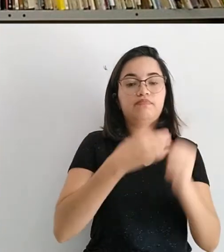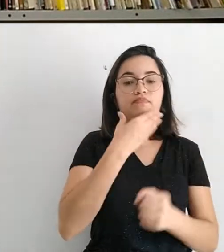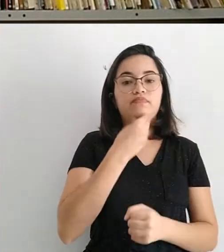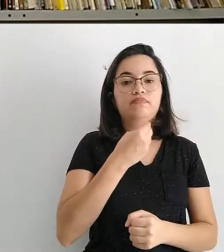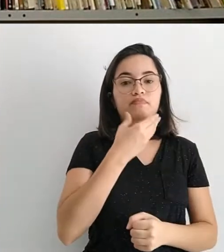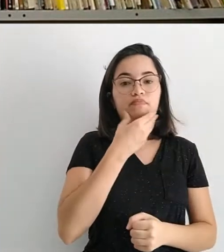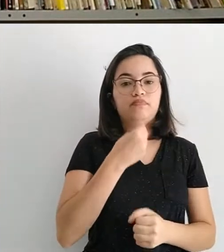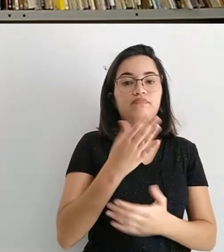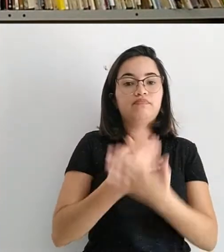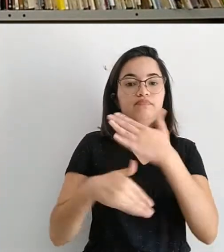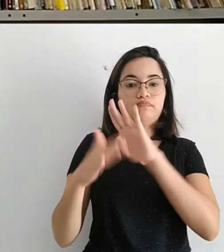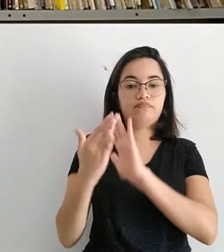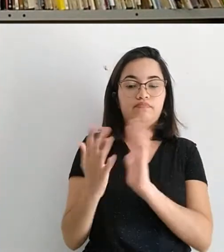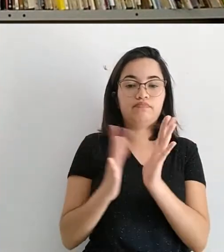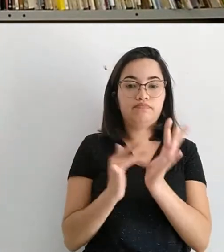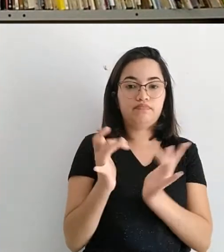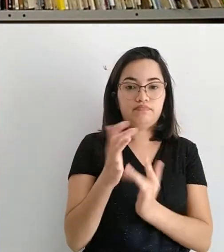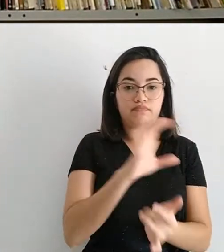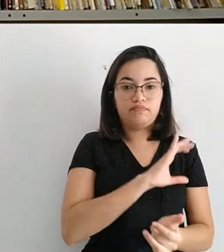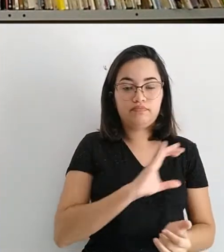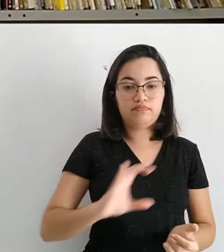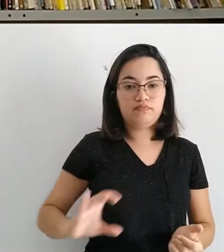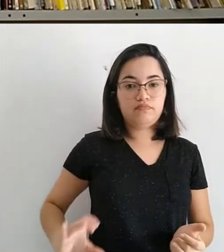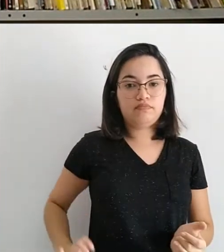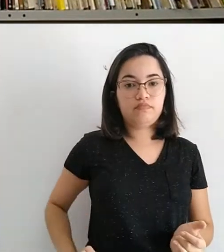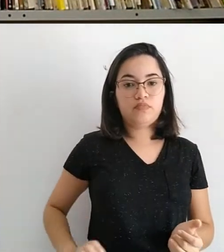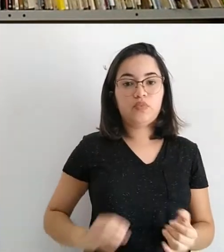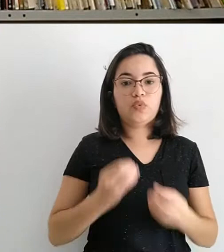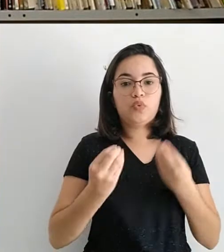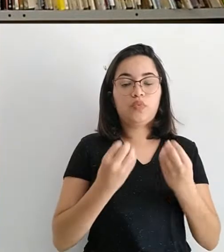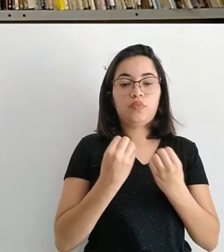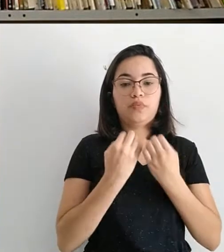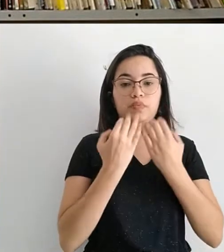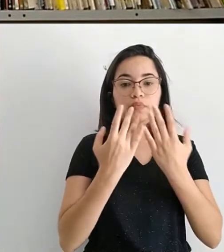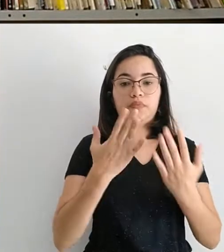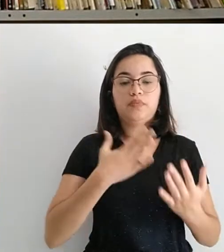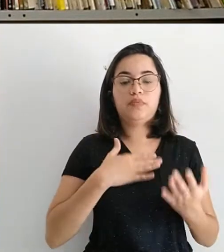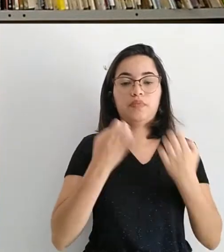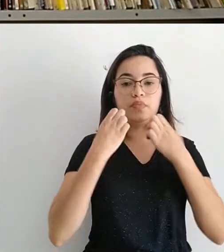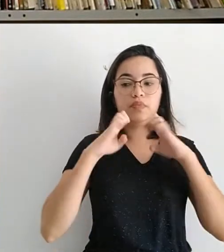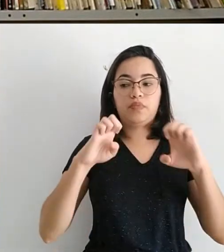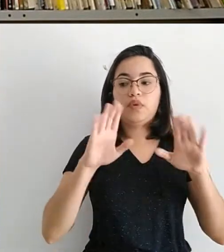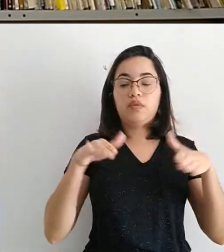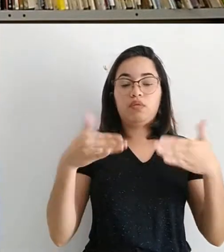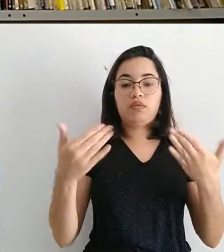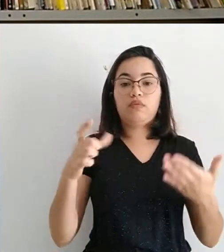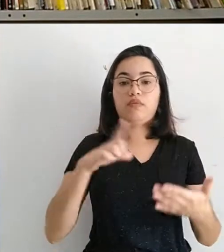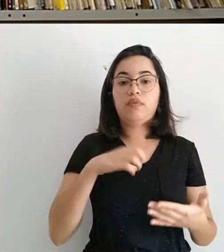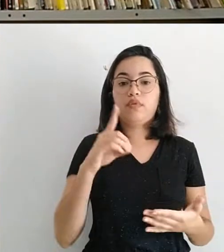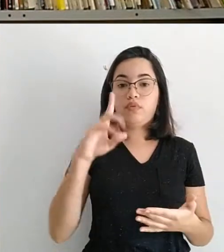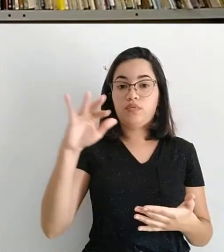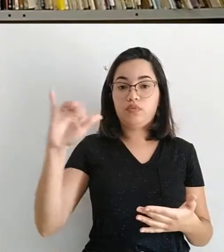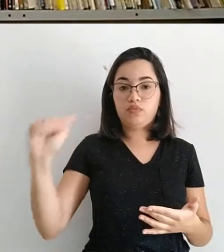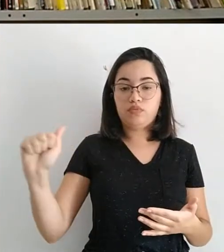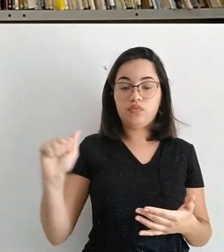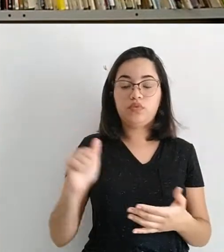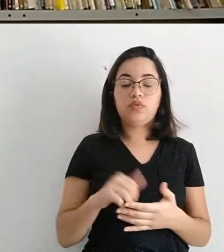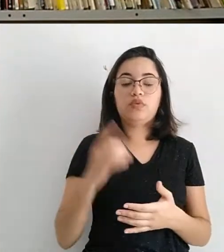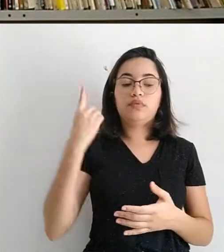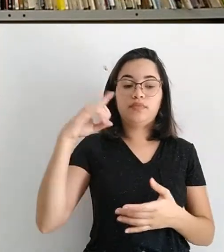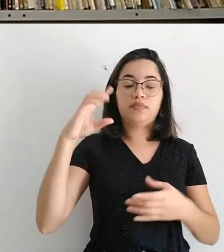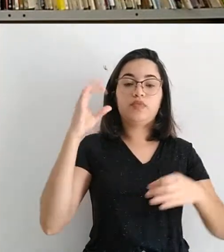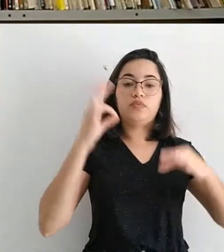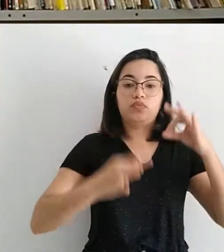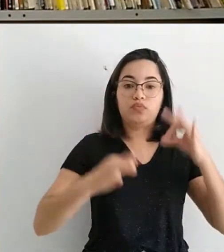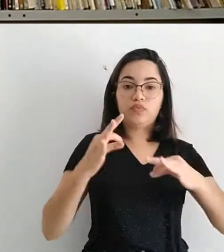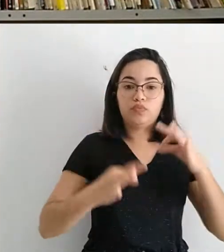dos homens, mediante Jesus Cristo, conforme o declara o meu evangelho. Então há um dia em que Deus